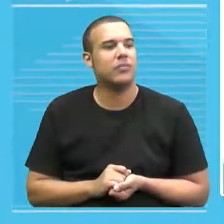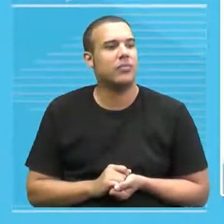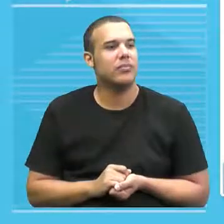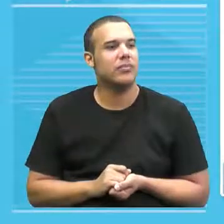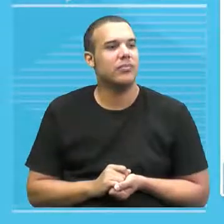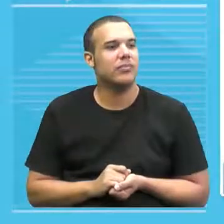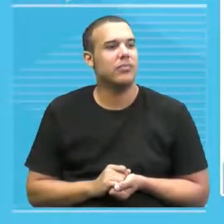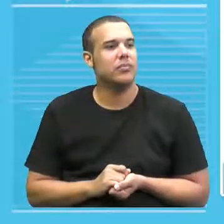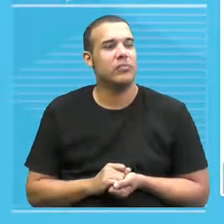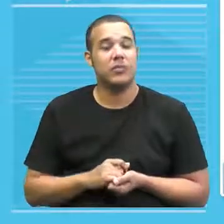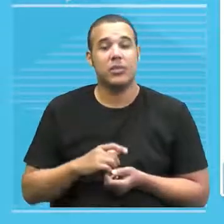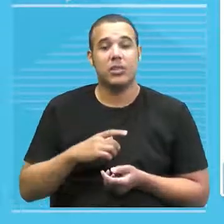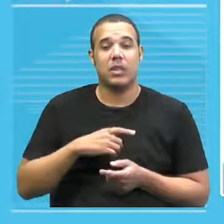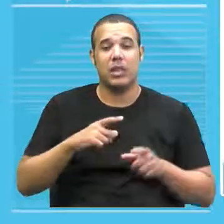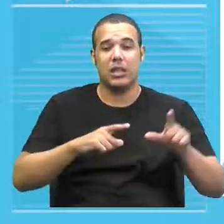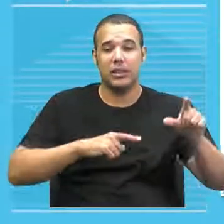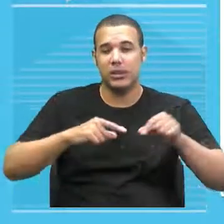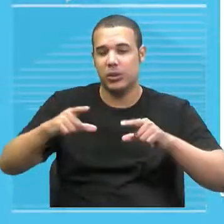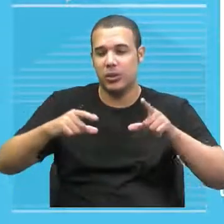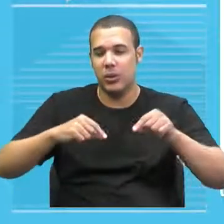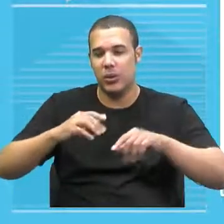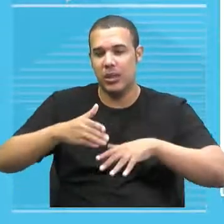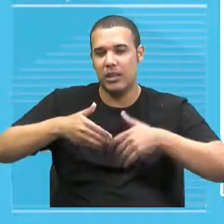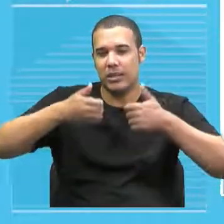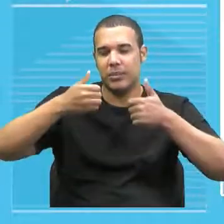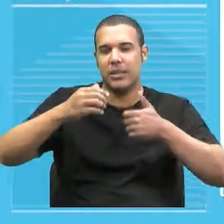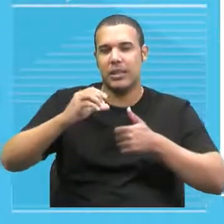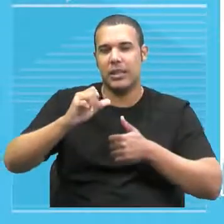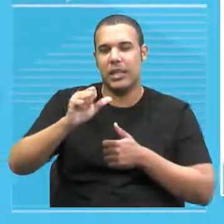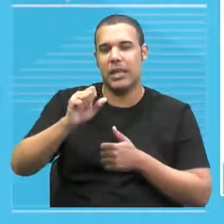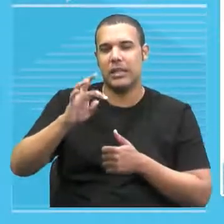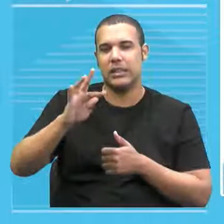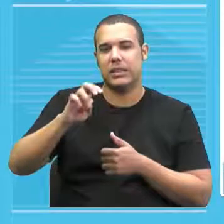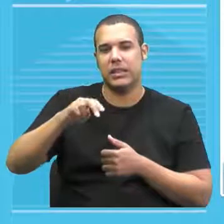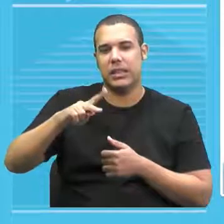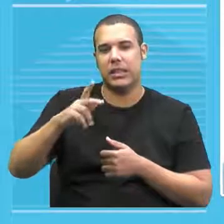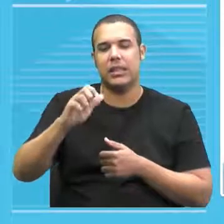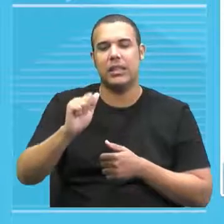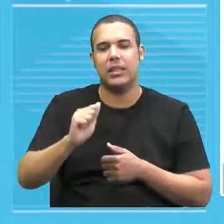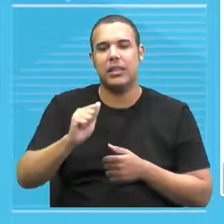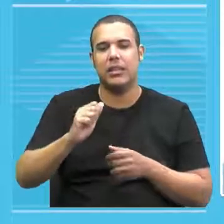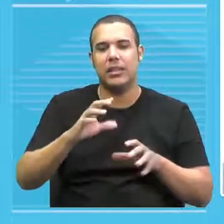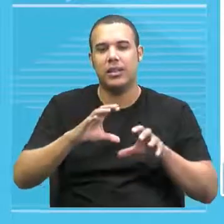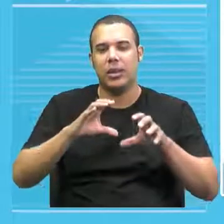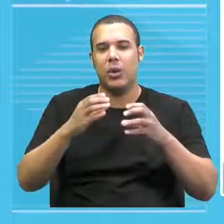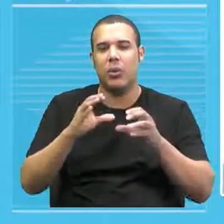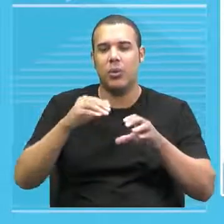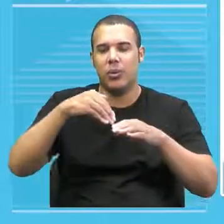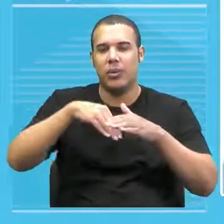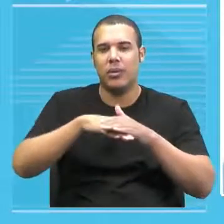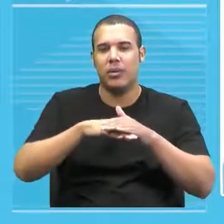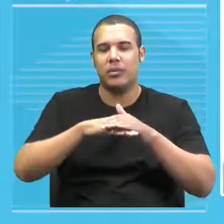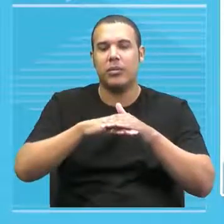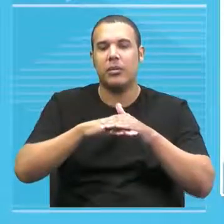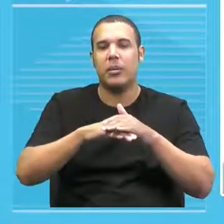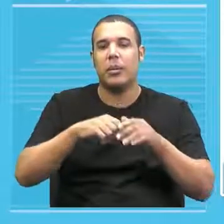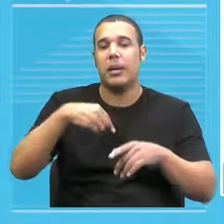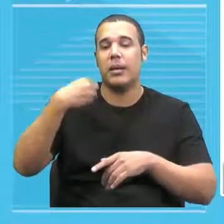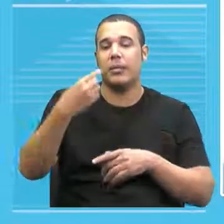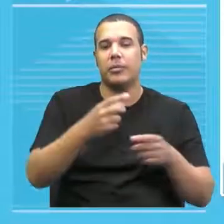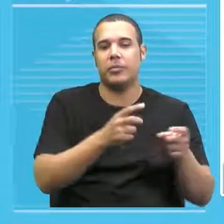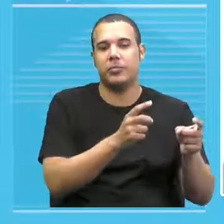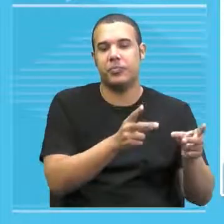seleção das melhores castanhas que serão embaladas serão empacotados para serem